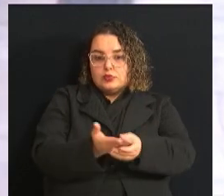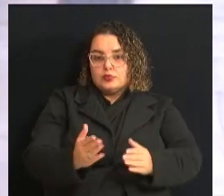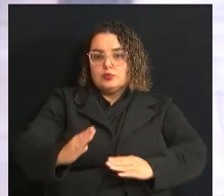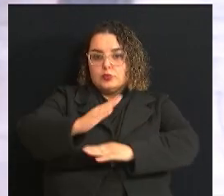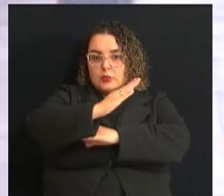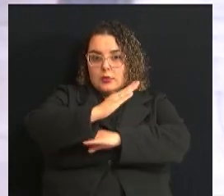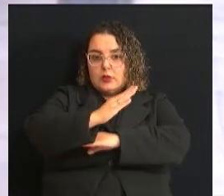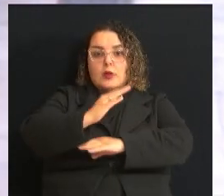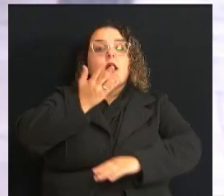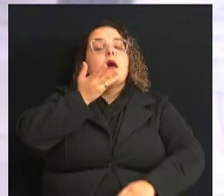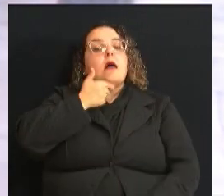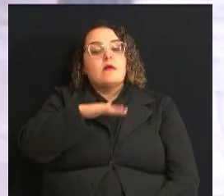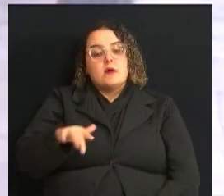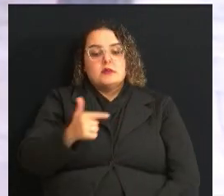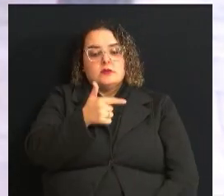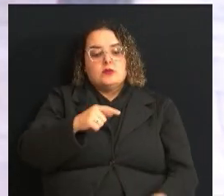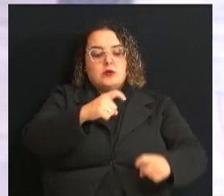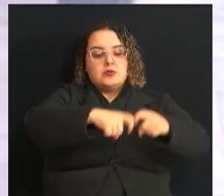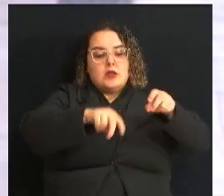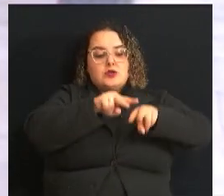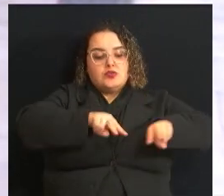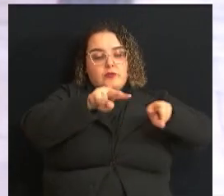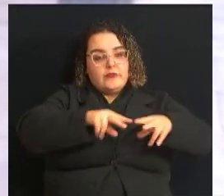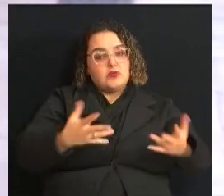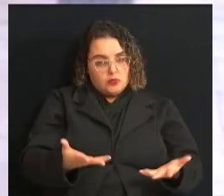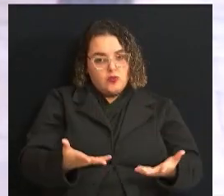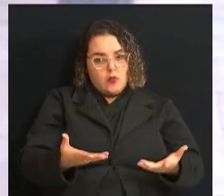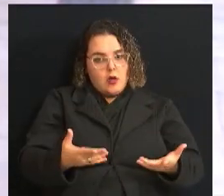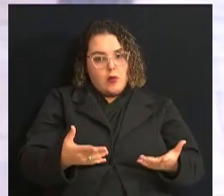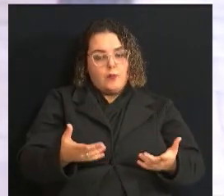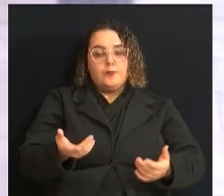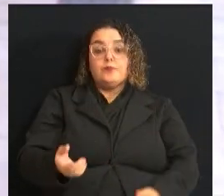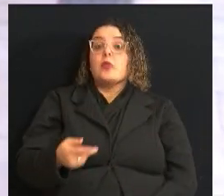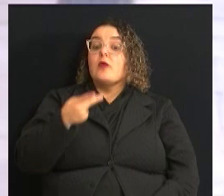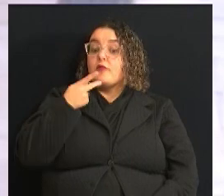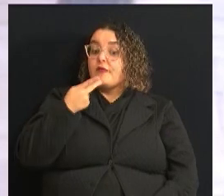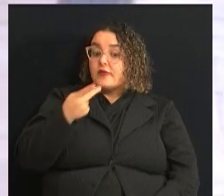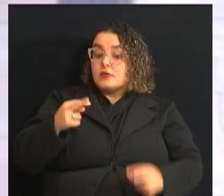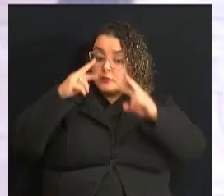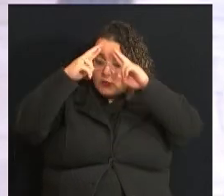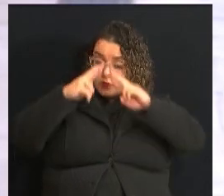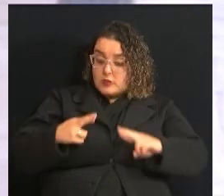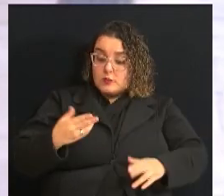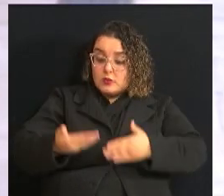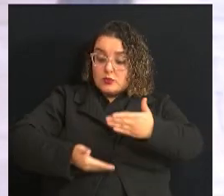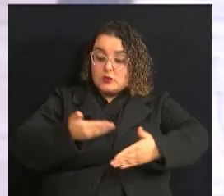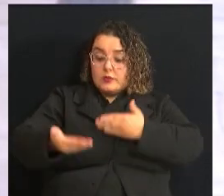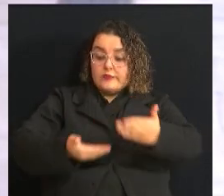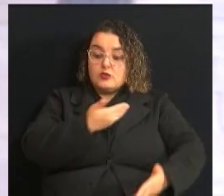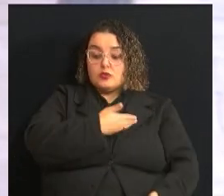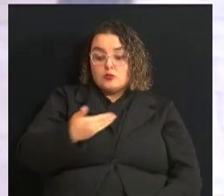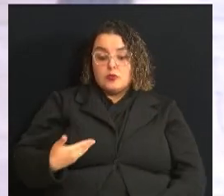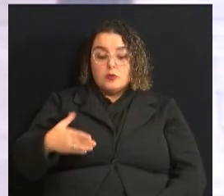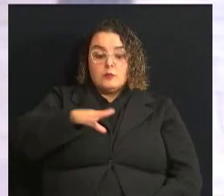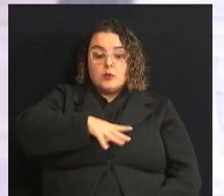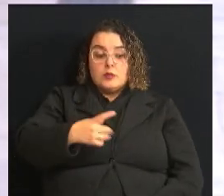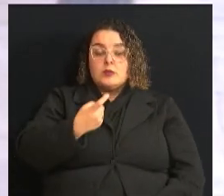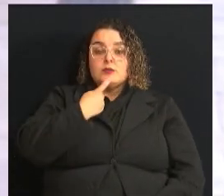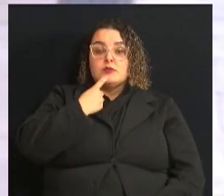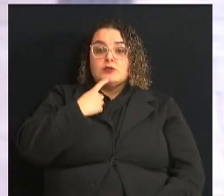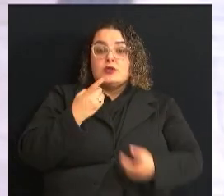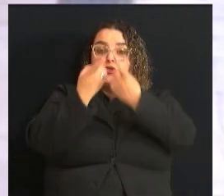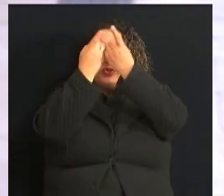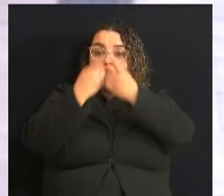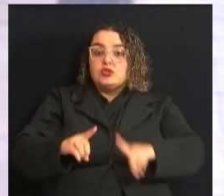sem pornografia. A proposta fala sobre o respeito dos serviços públicos municipais, a dignidade de